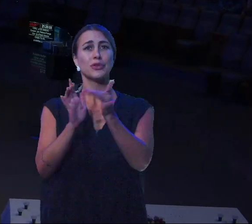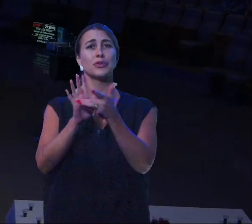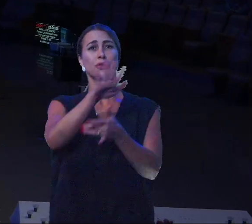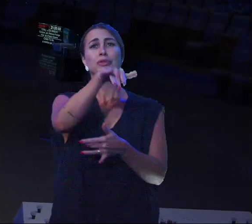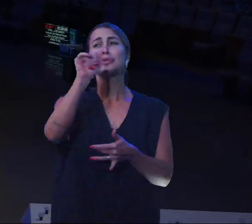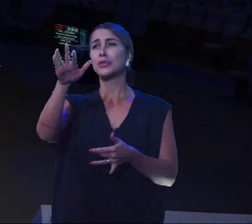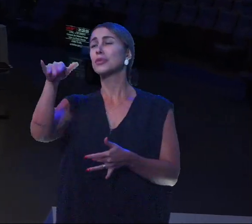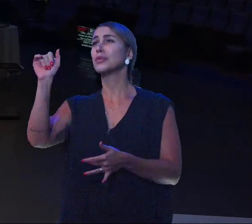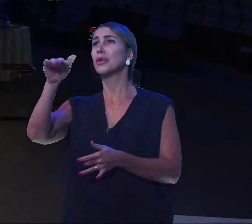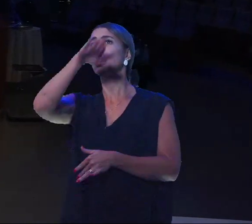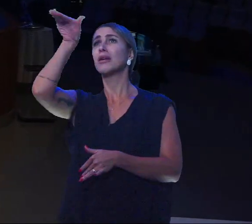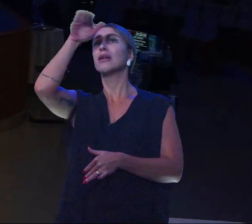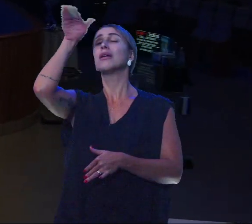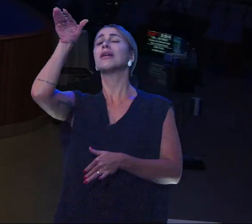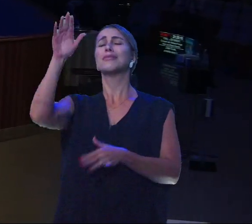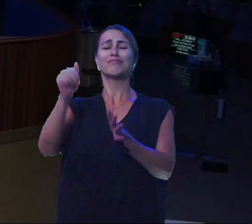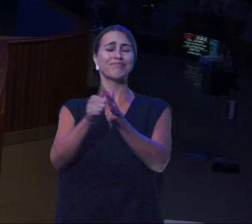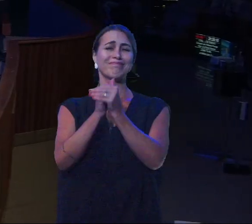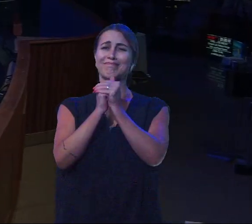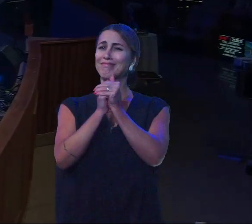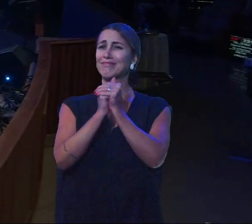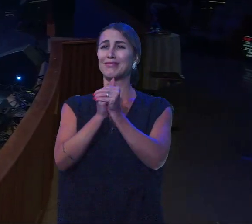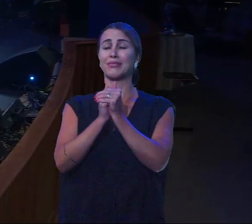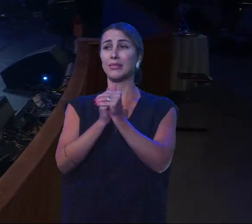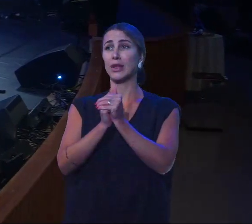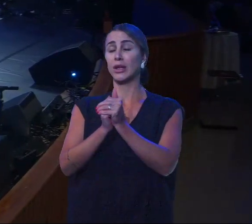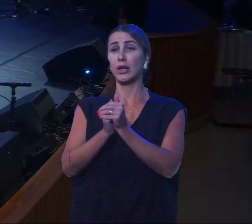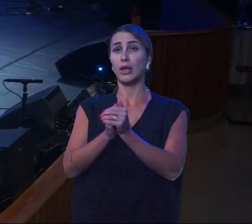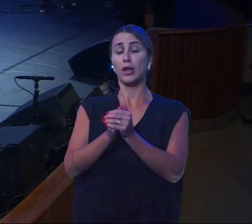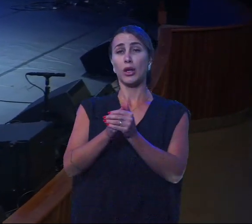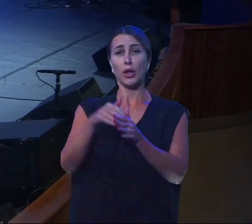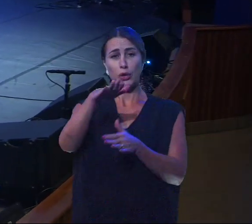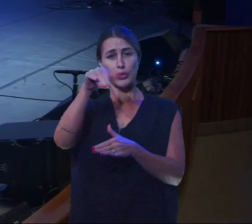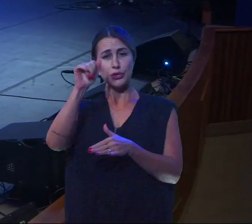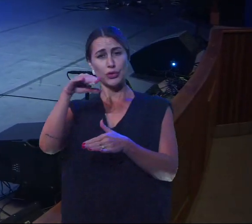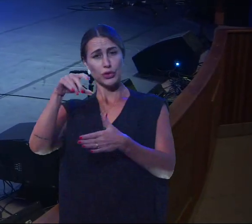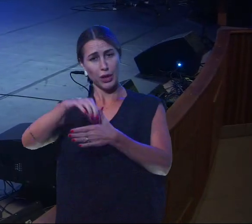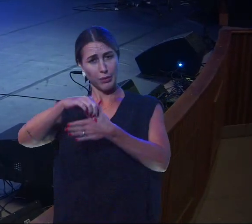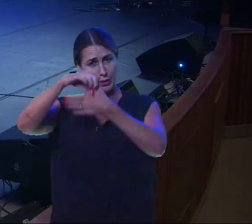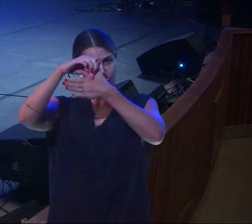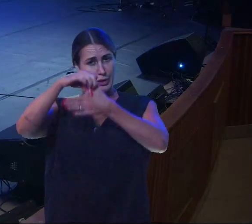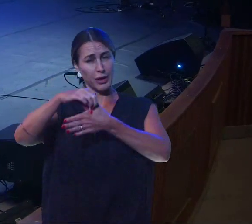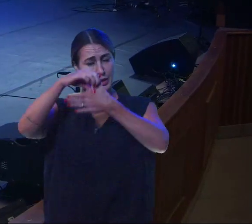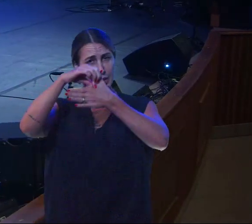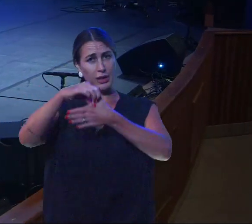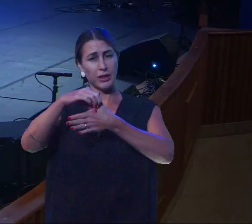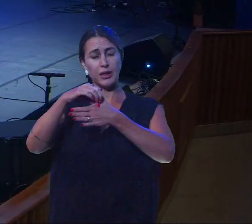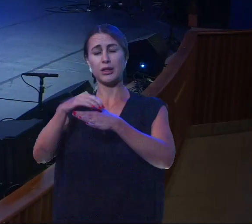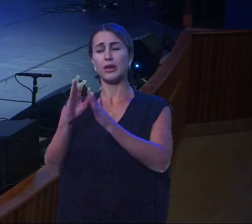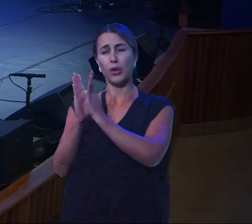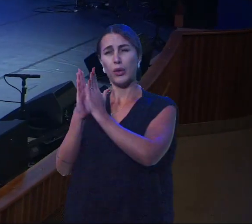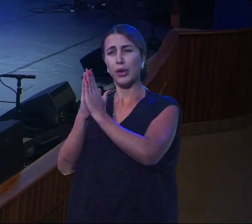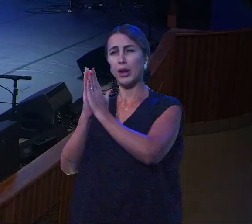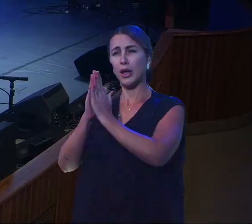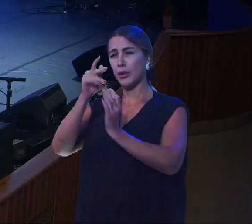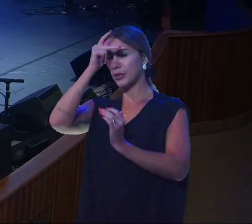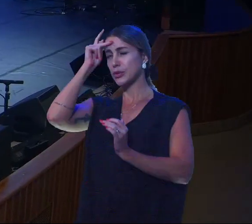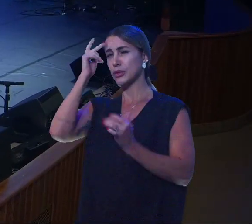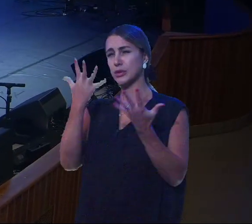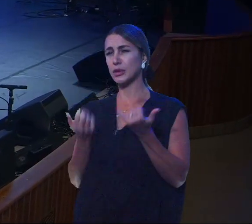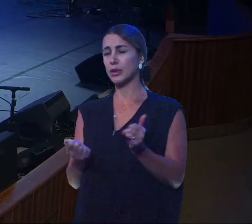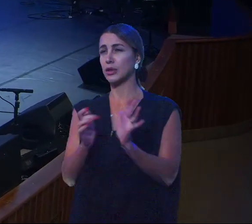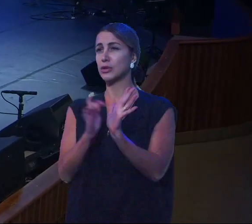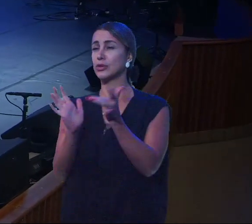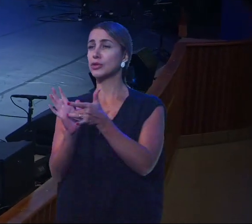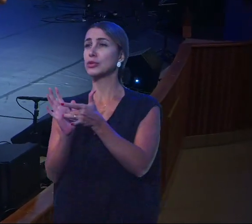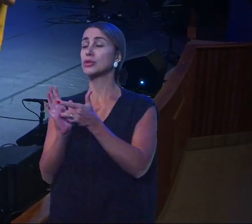Amém, amém, amém. Queria chamar nossos líderes que estão aqui para vir aqui à frente comigo, nossos pastores também, por favor. Você que levantou a mão no teu lugar,